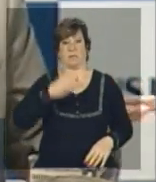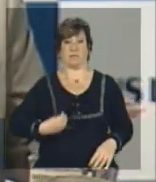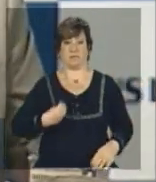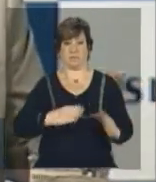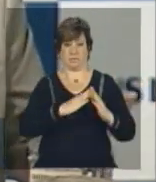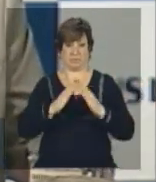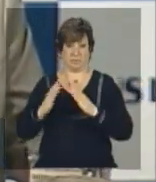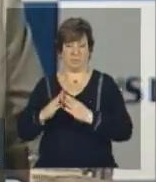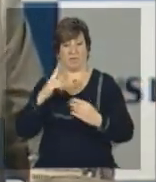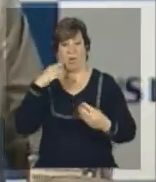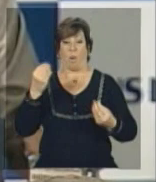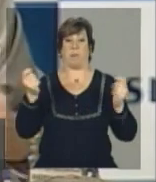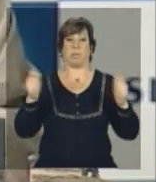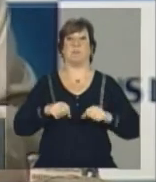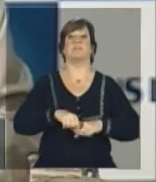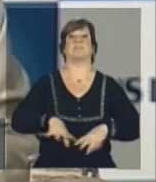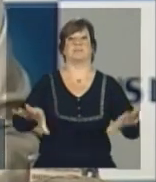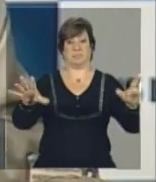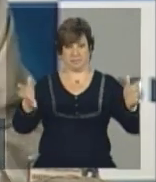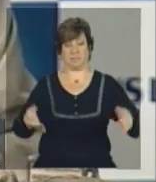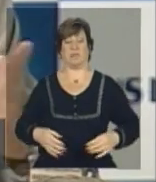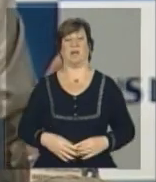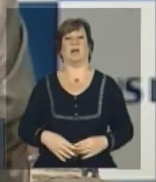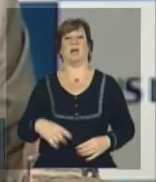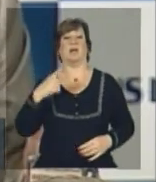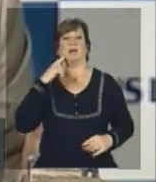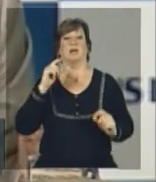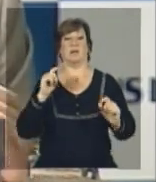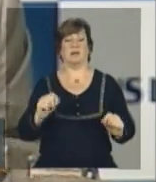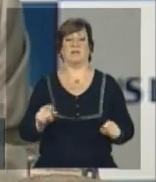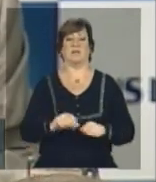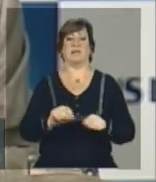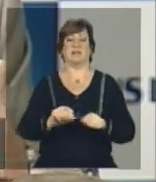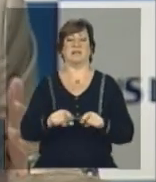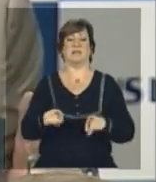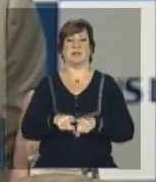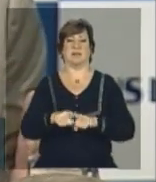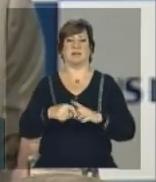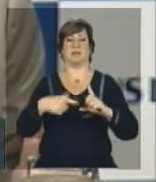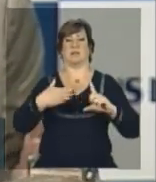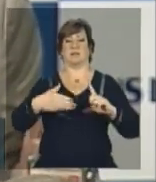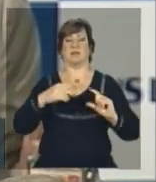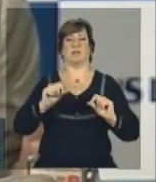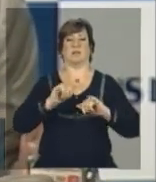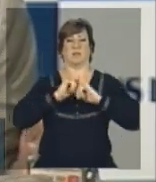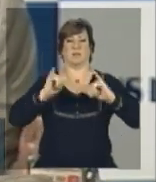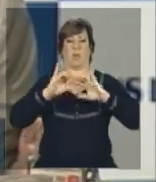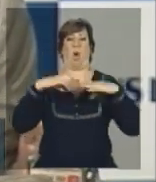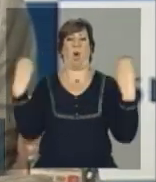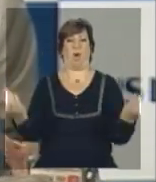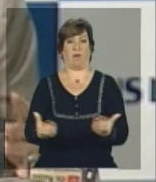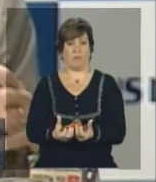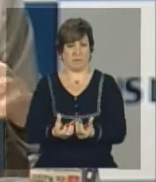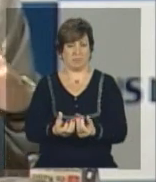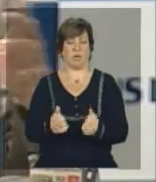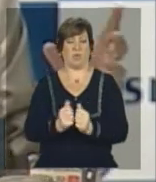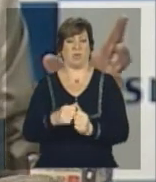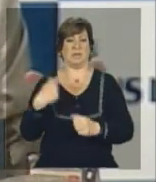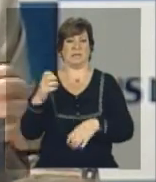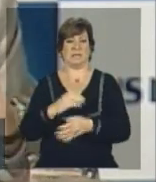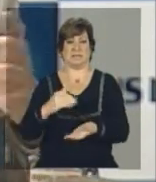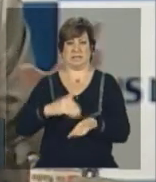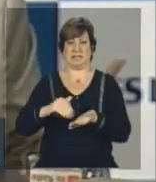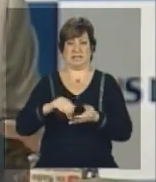dos municípios com possibilidade de transmissão, e estamos fazendo videoconferências periódicas com as secretarias estaduais de saúde, para